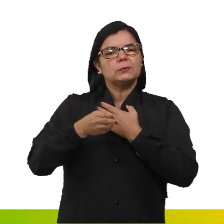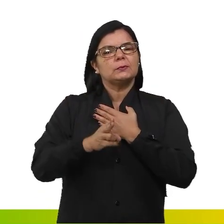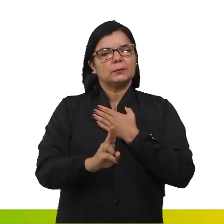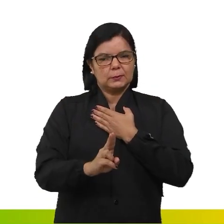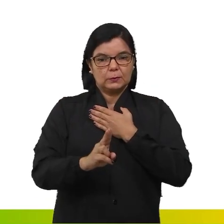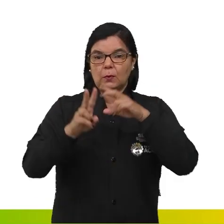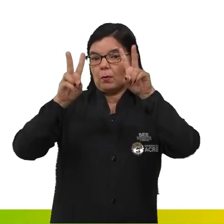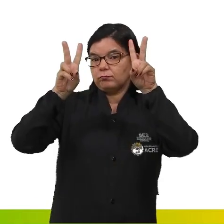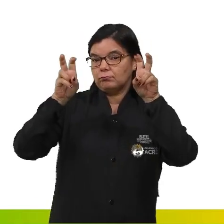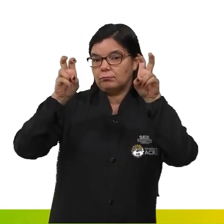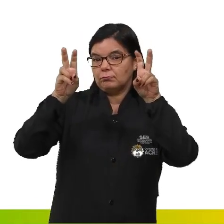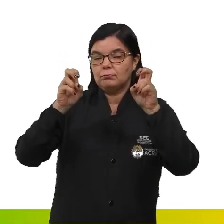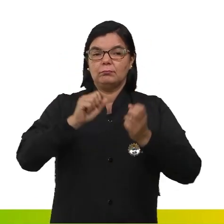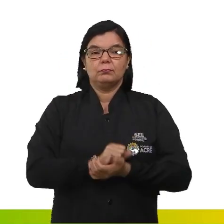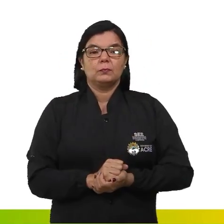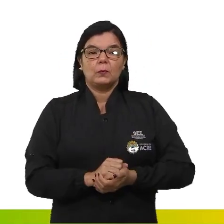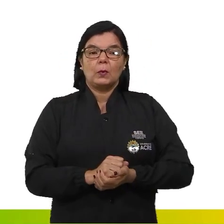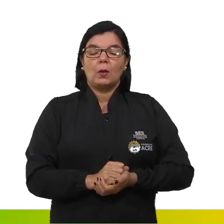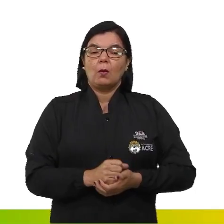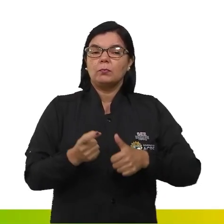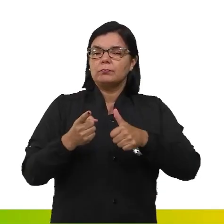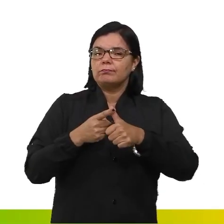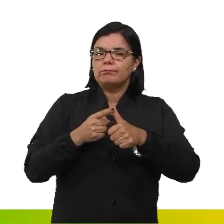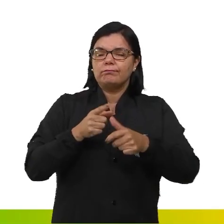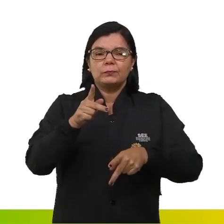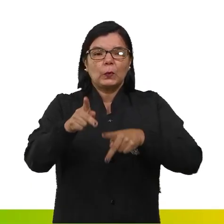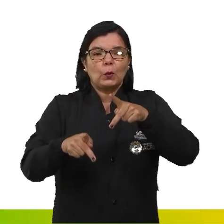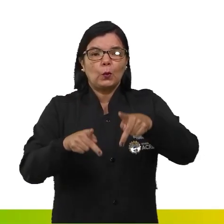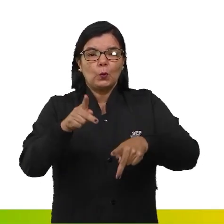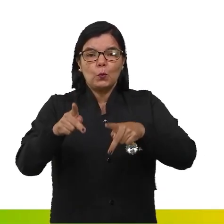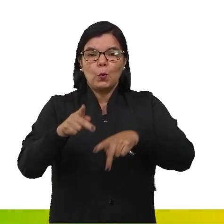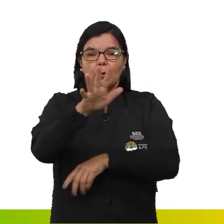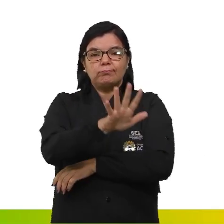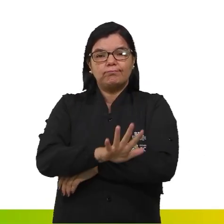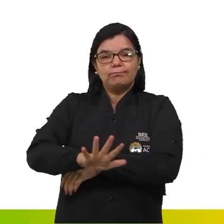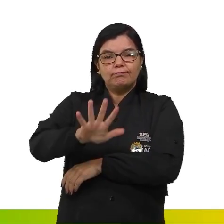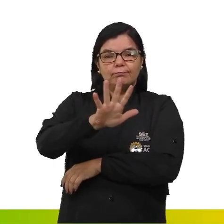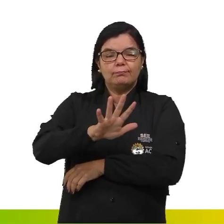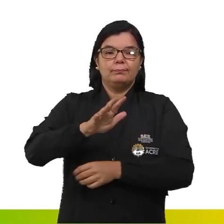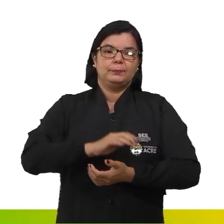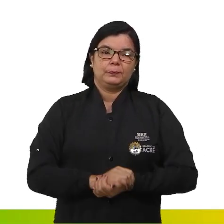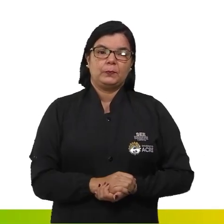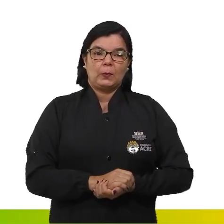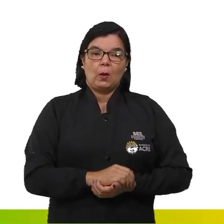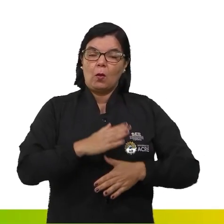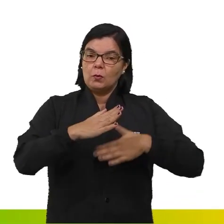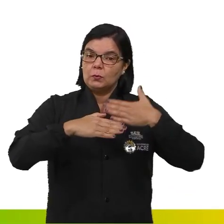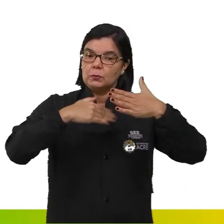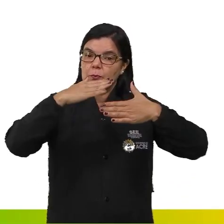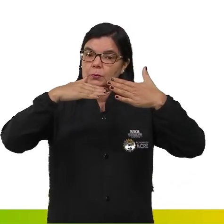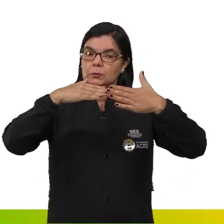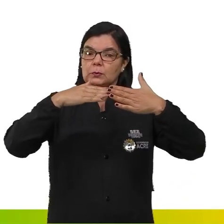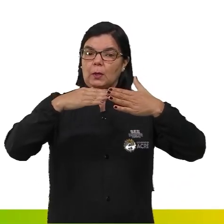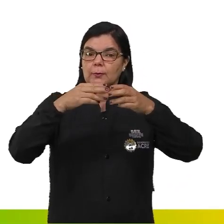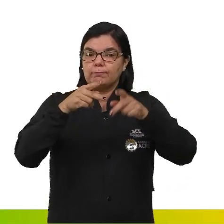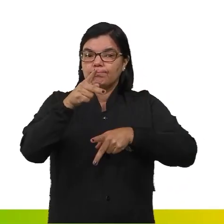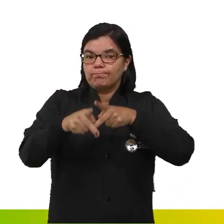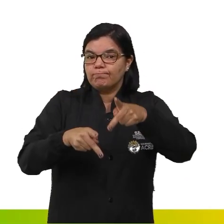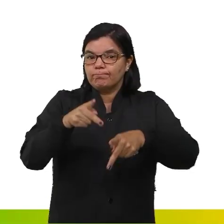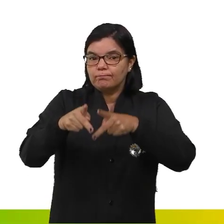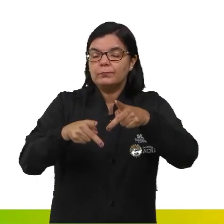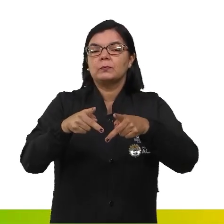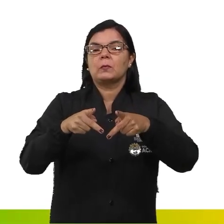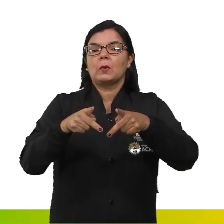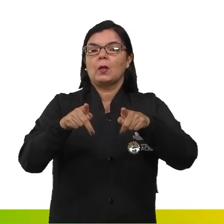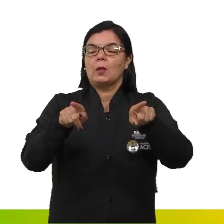continuidade a esse assunto. Então, no segundo momento, a questão do populismo e nacionalismo. O crescimento do populismo